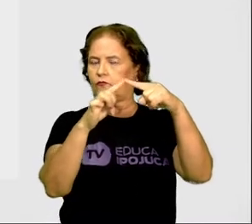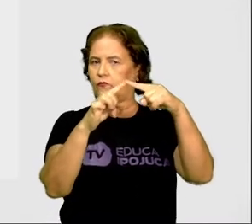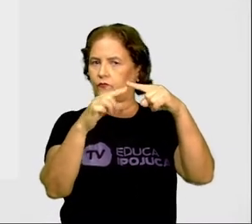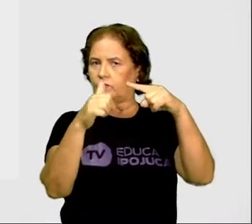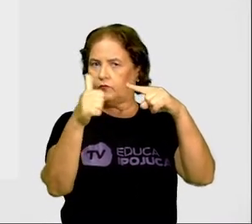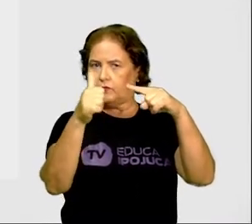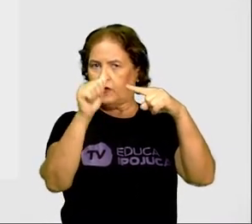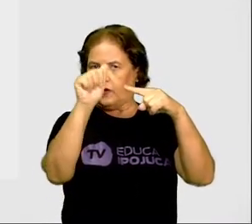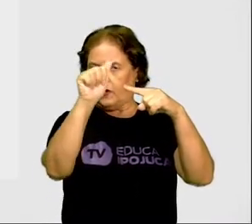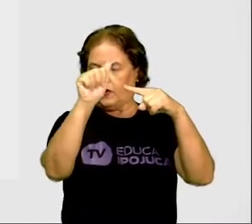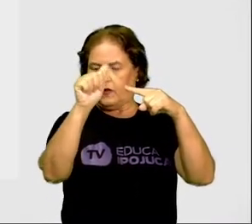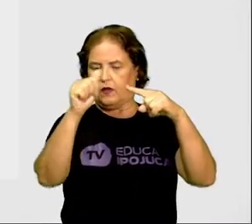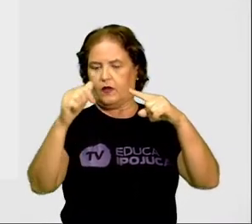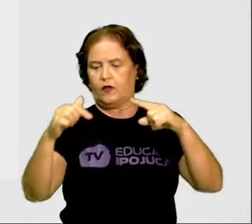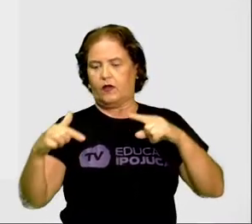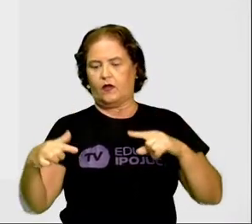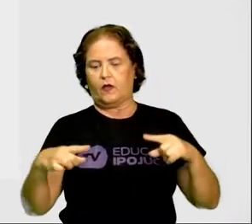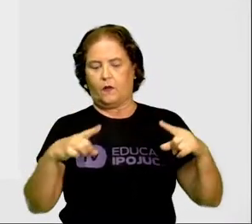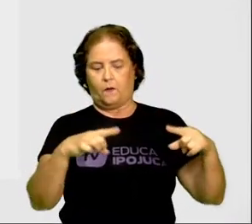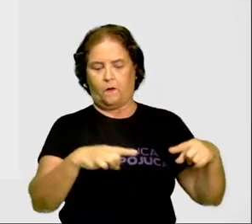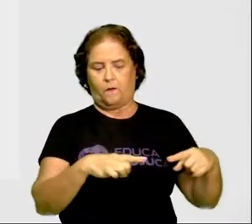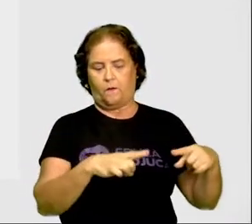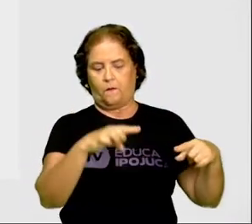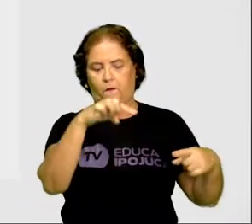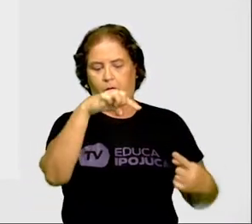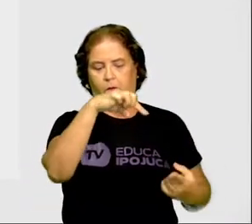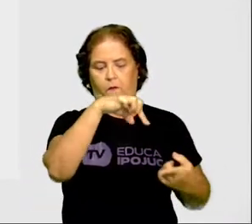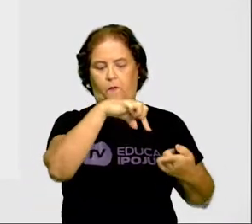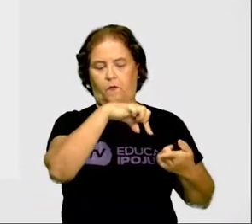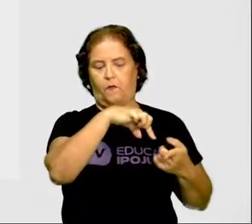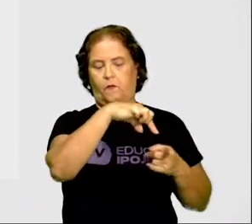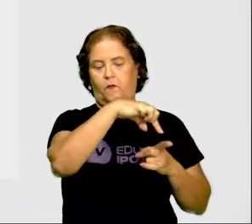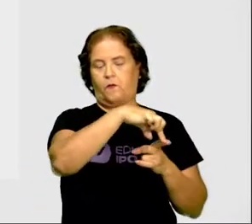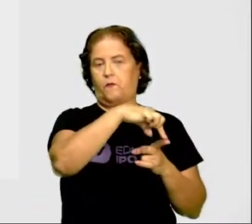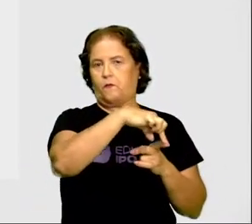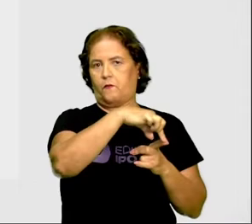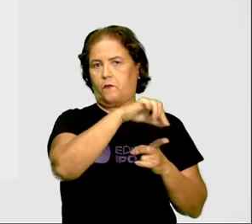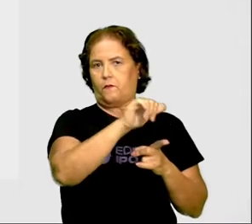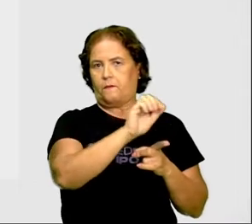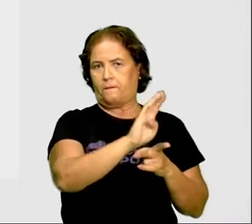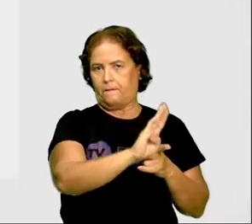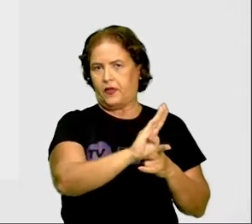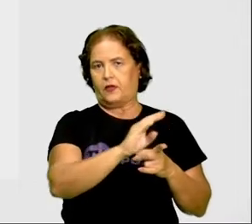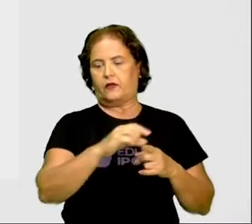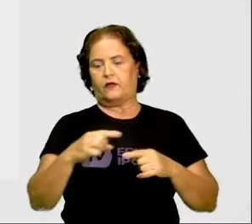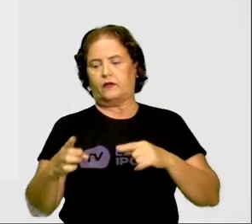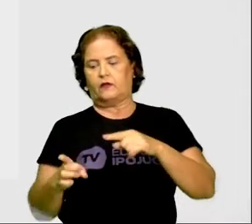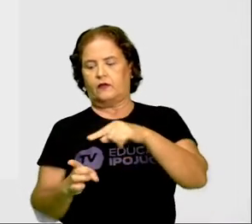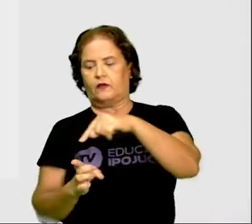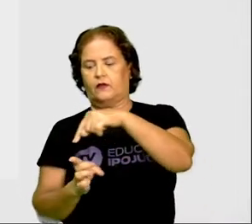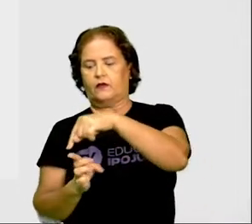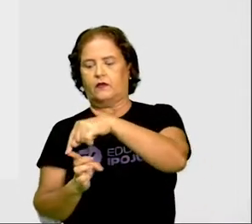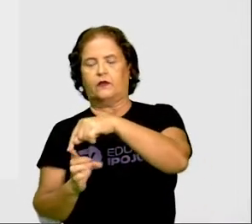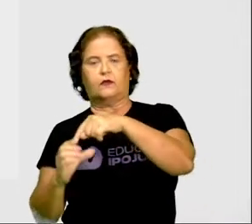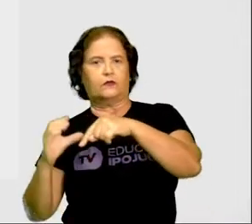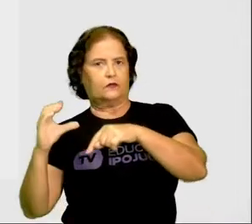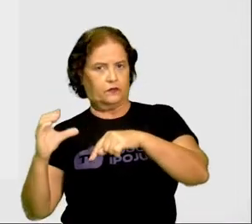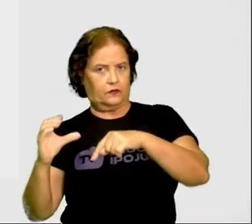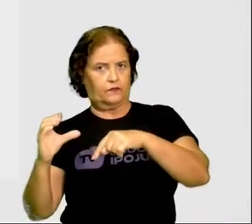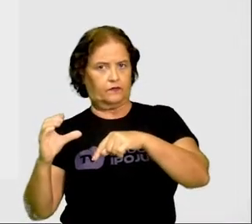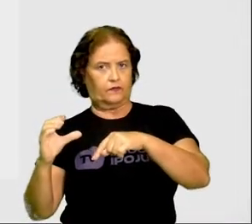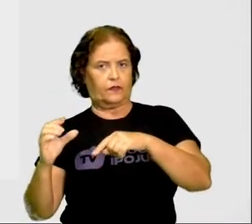Ponto A, B, C, ou seja, 1, 2, 3. 3 vértices, que